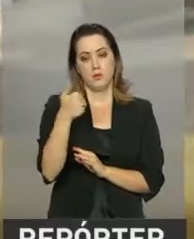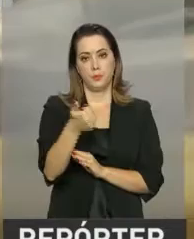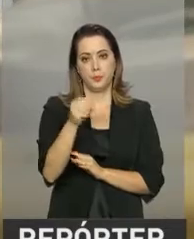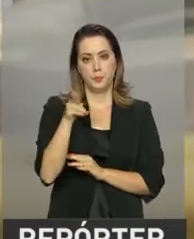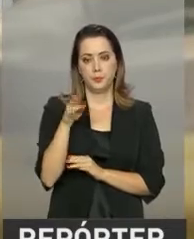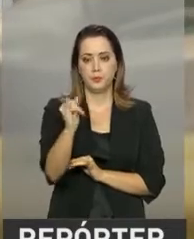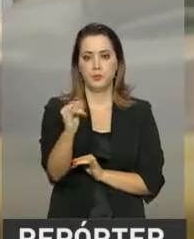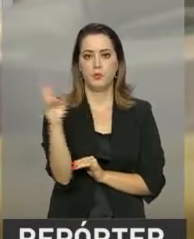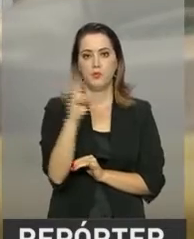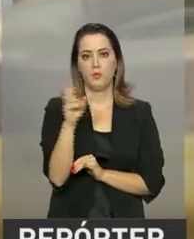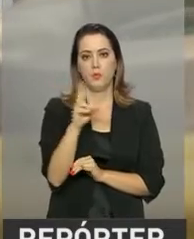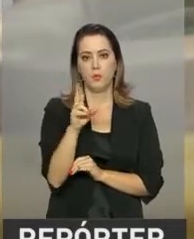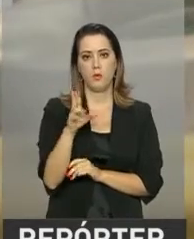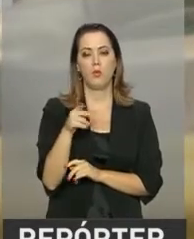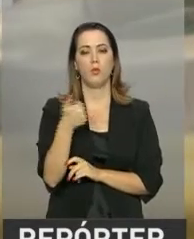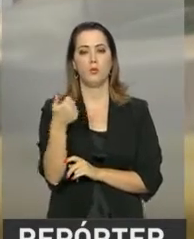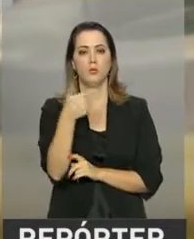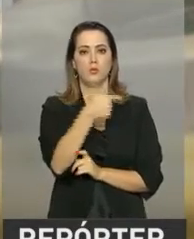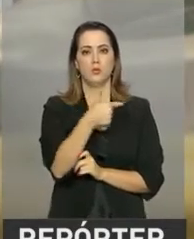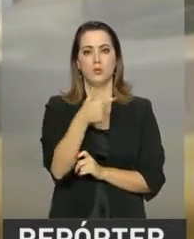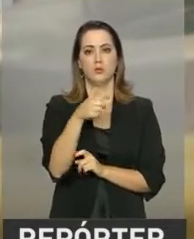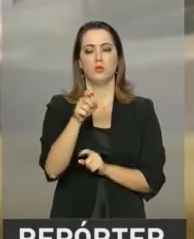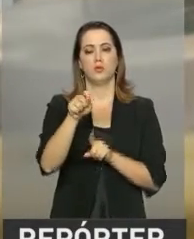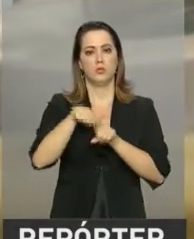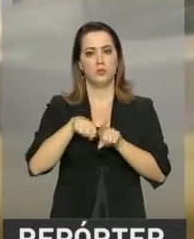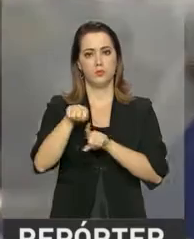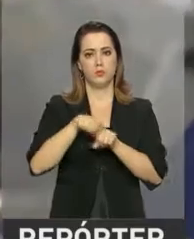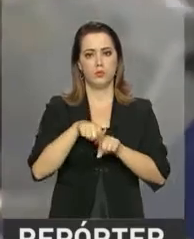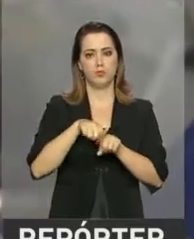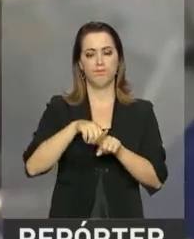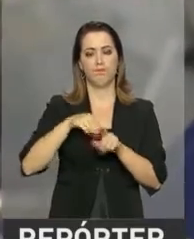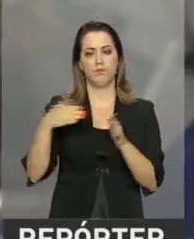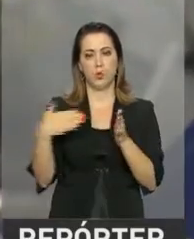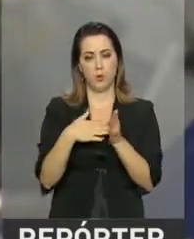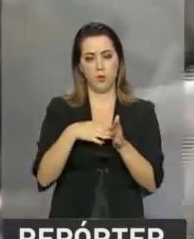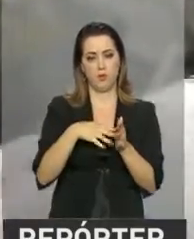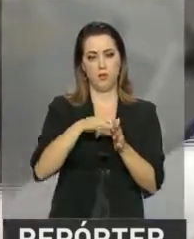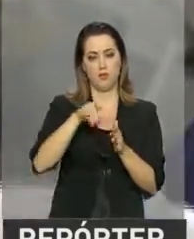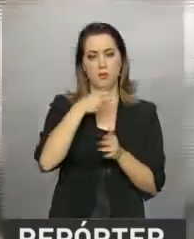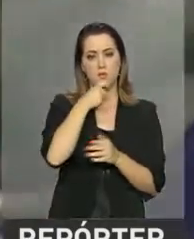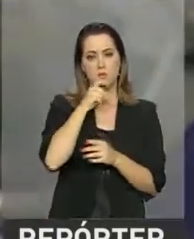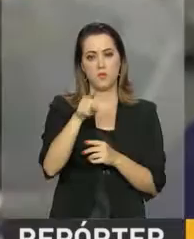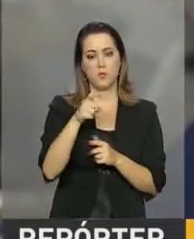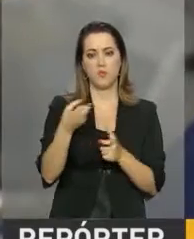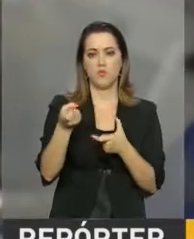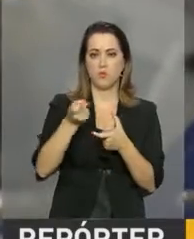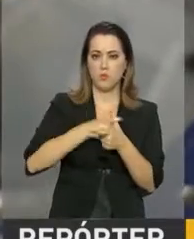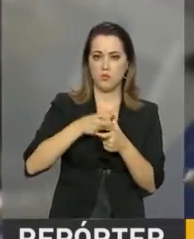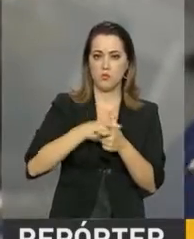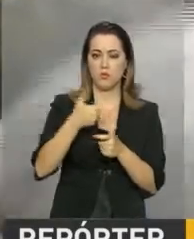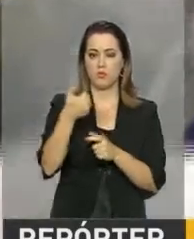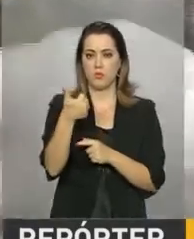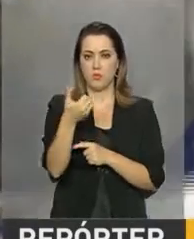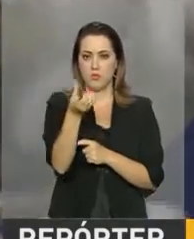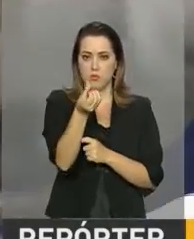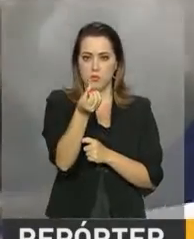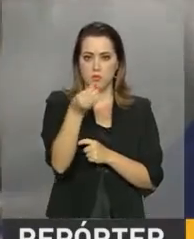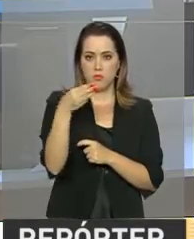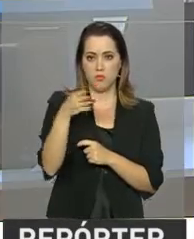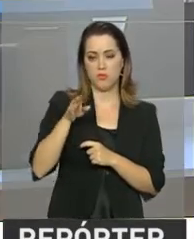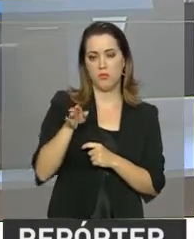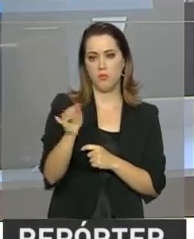nos últimos 12 meses encerrados em julho, o déficit ultrapassa 163 bilhões de